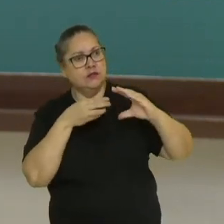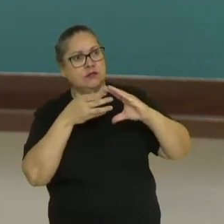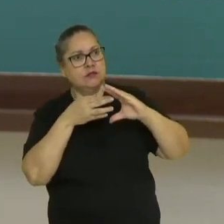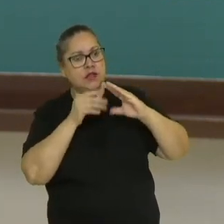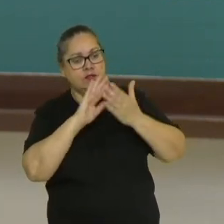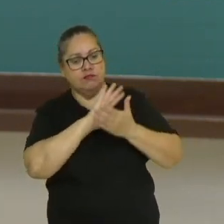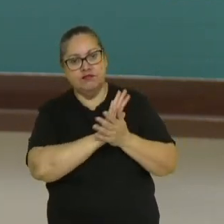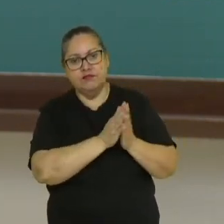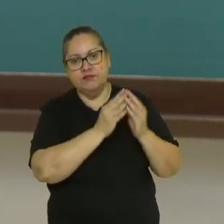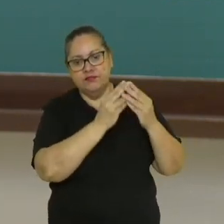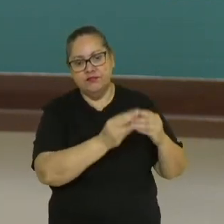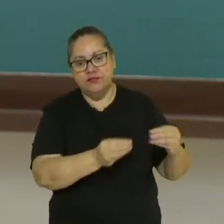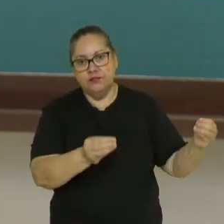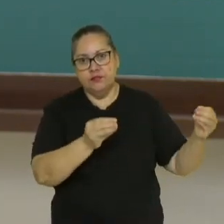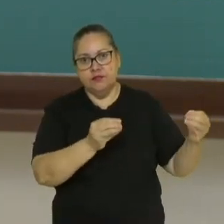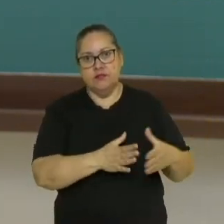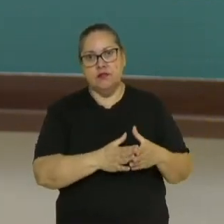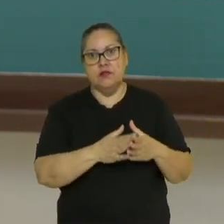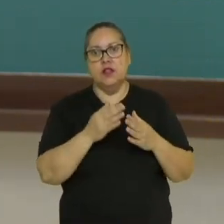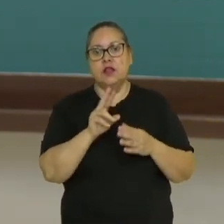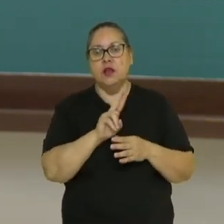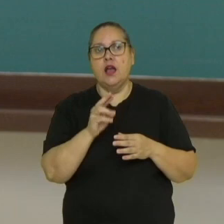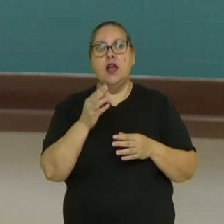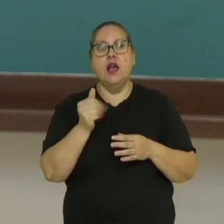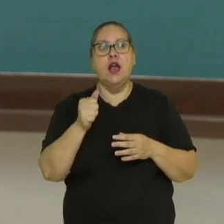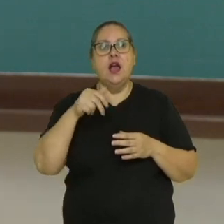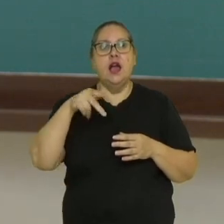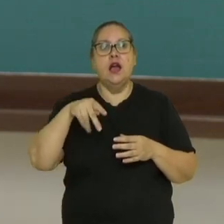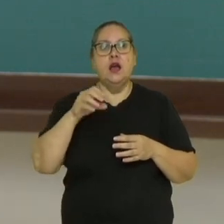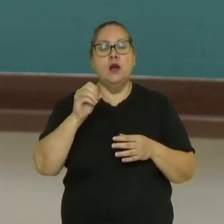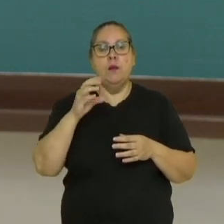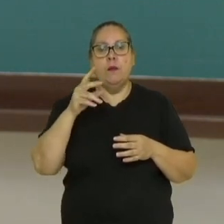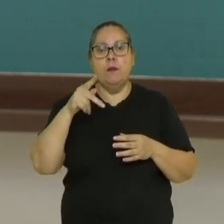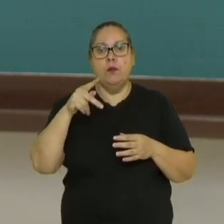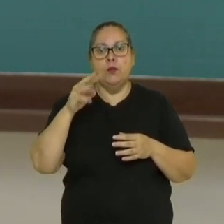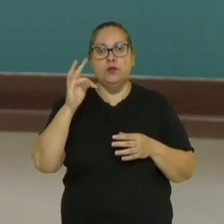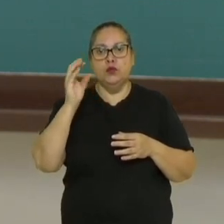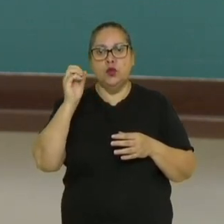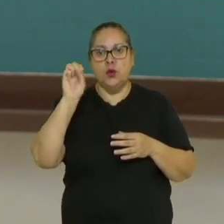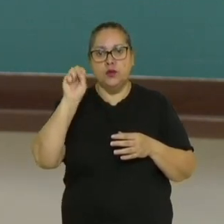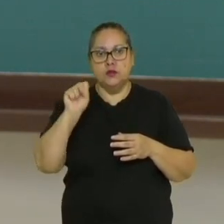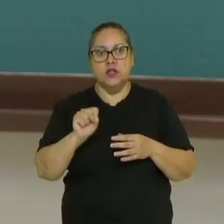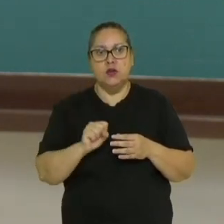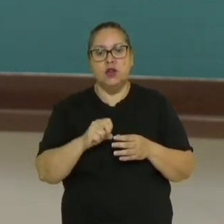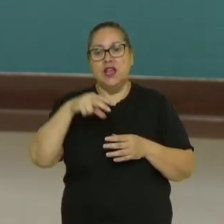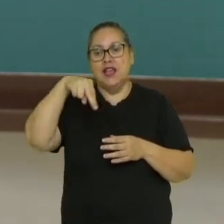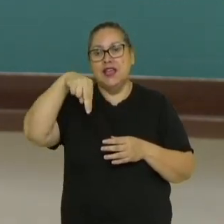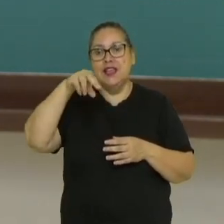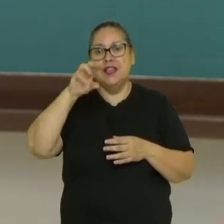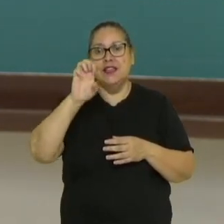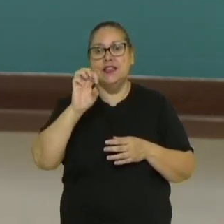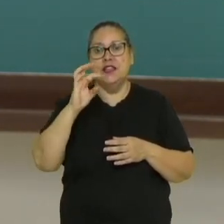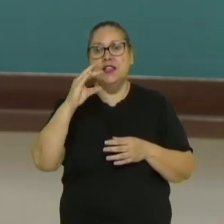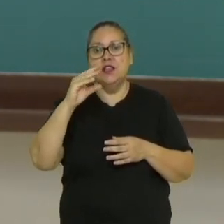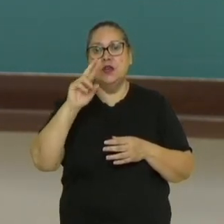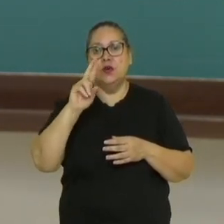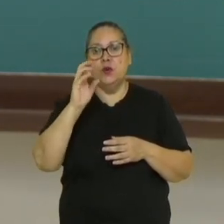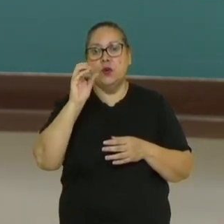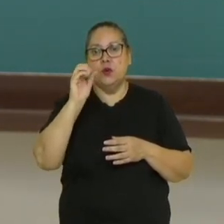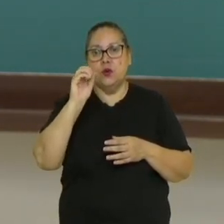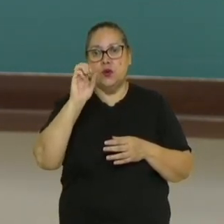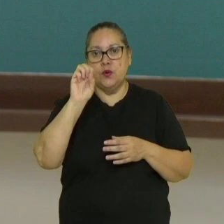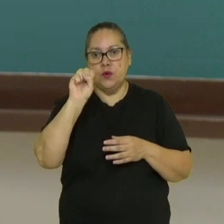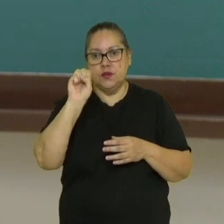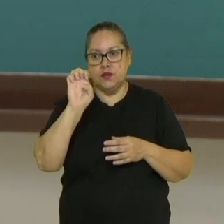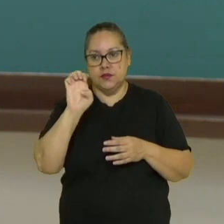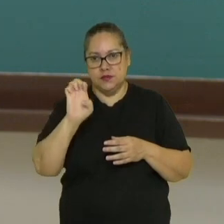se desmancha. Isso chama apoptose. Necrose é outra coisa. Às vezes, nós temos um corte, por